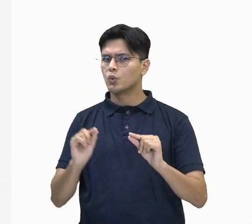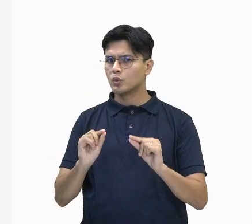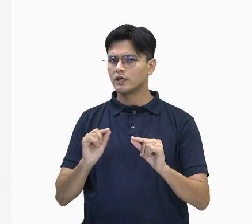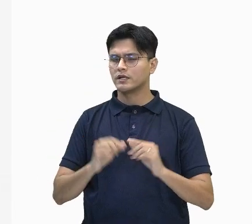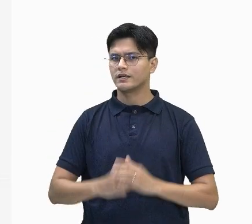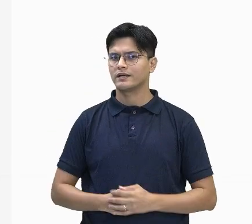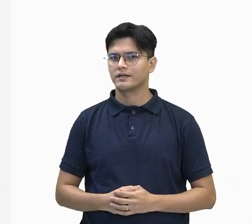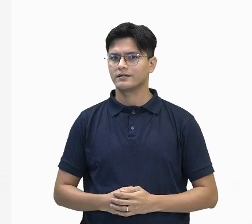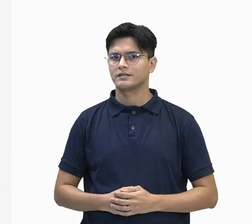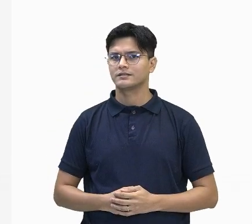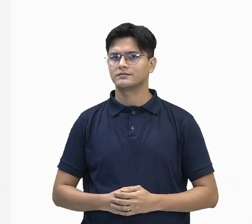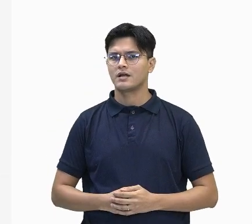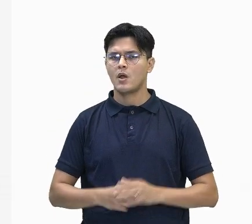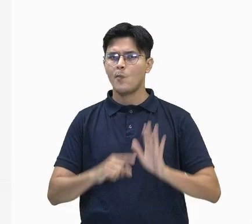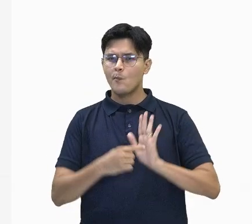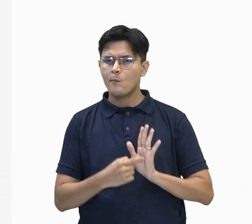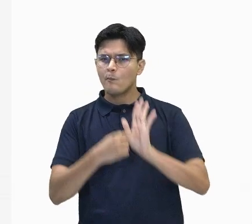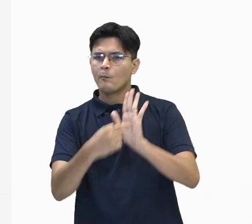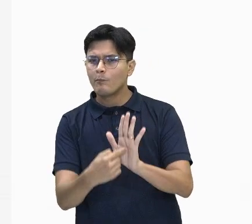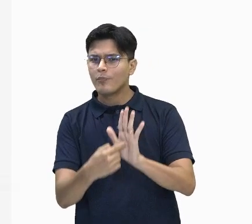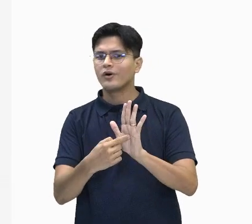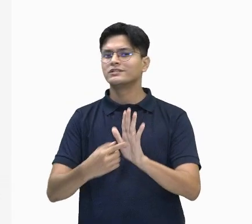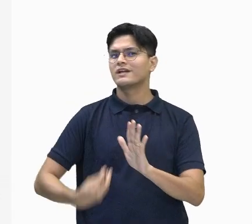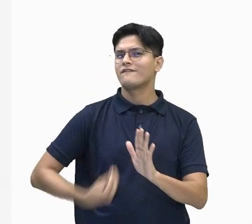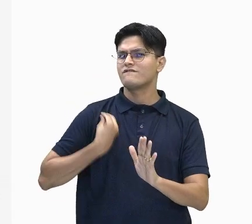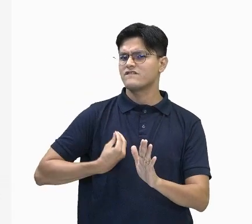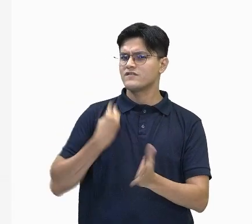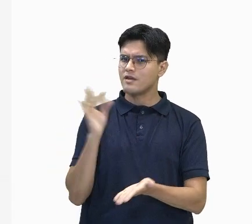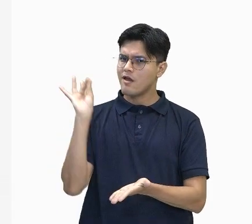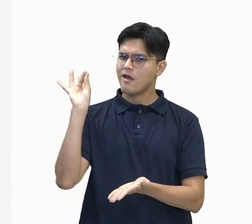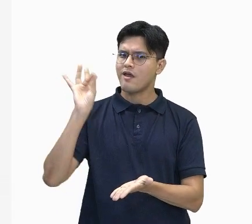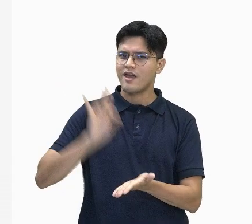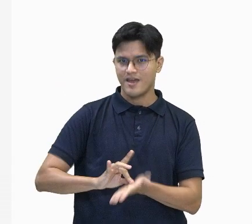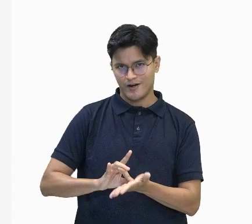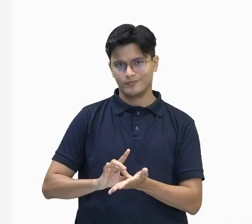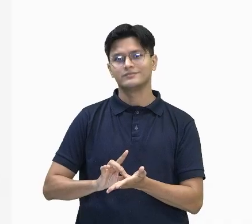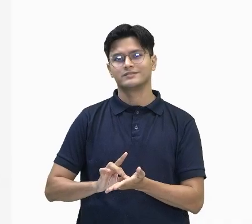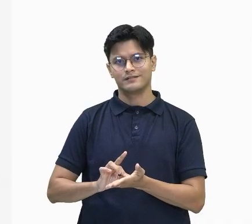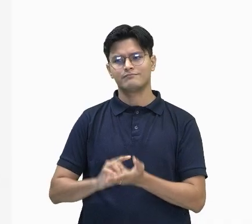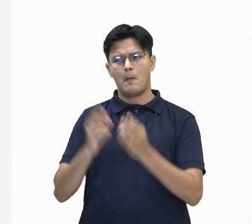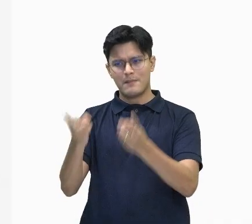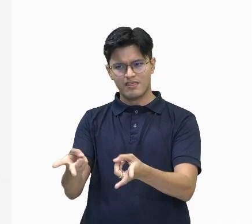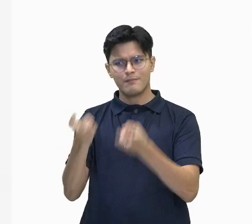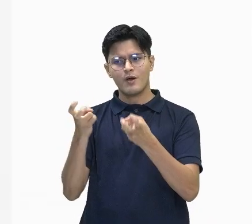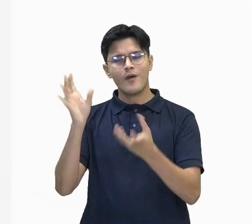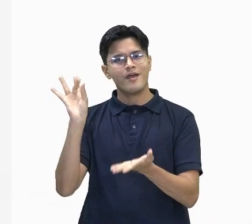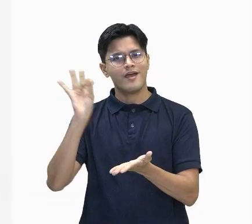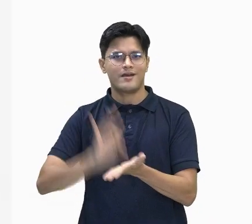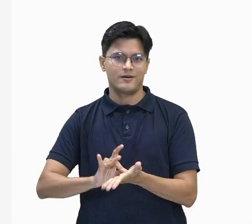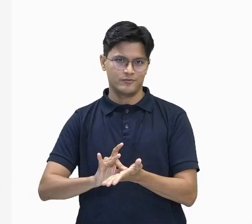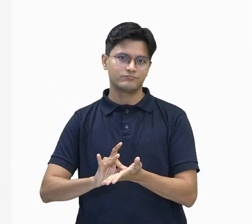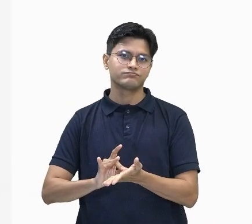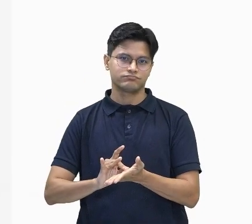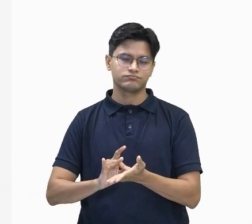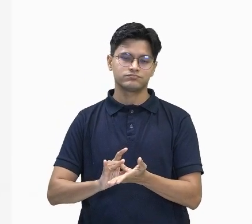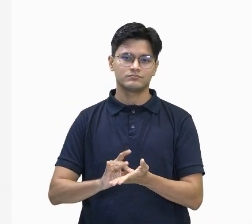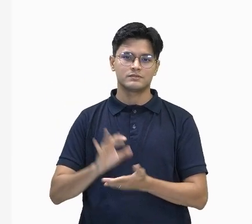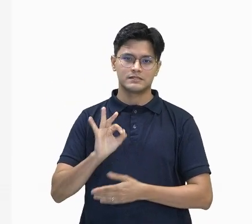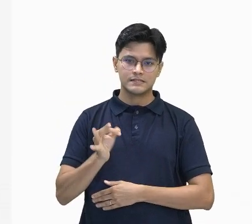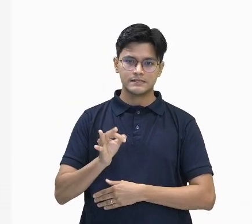ali a realidade como ela é, de fato, como ela é percebida, não é? Então, nós temos um